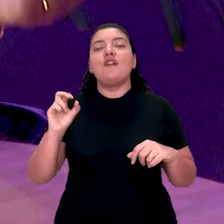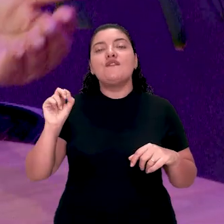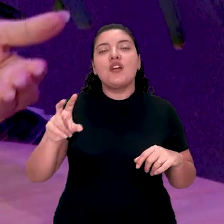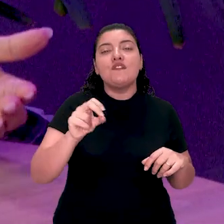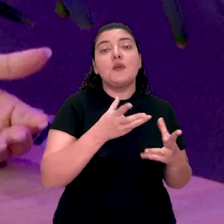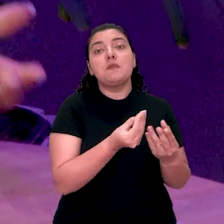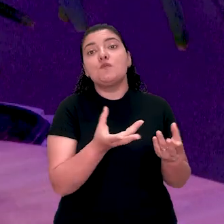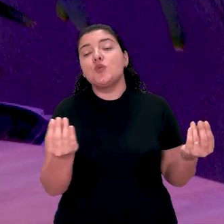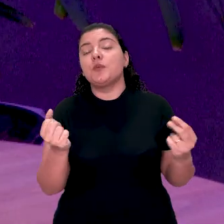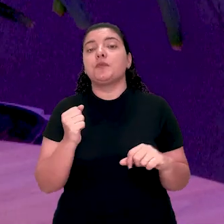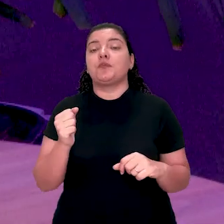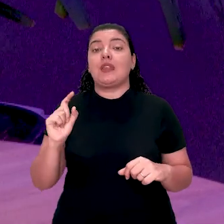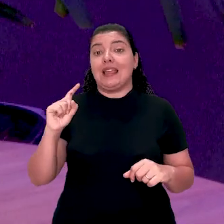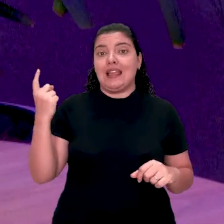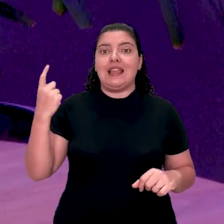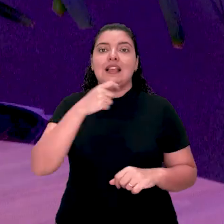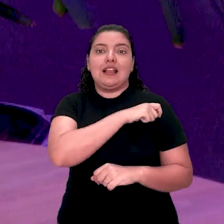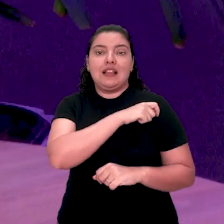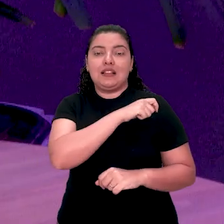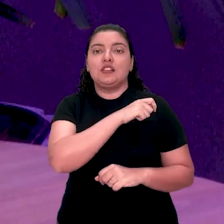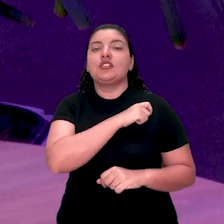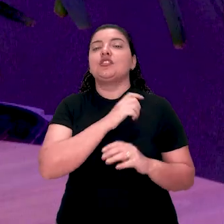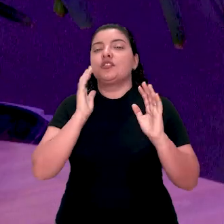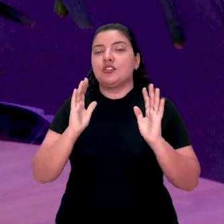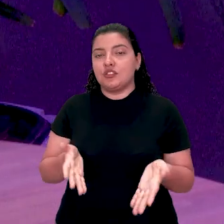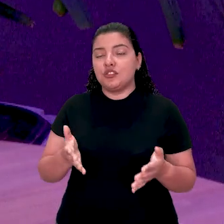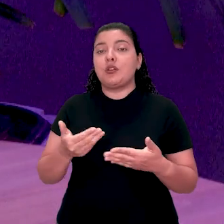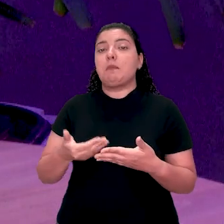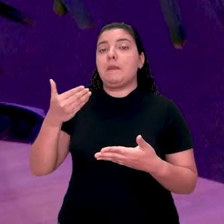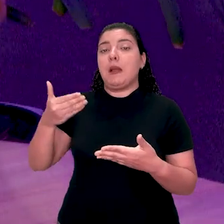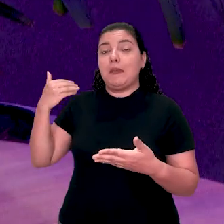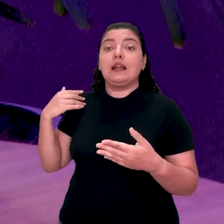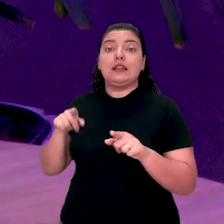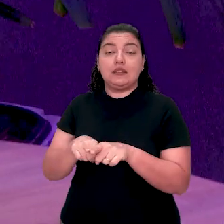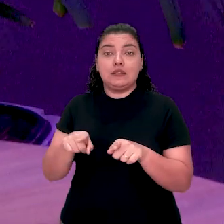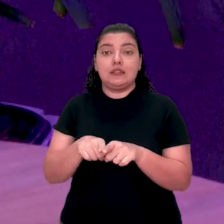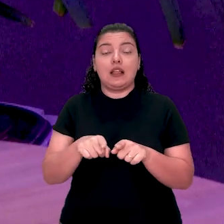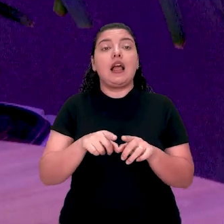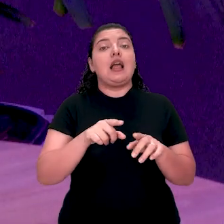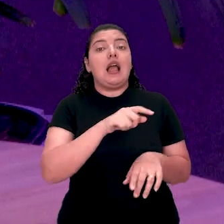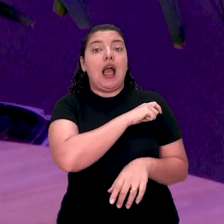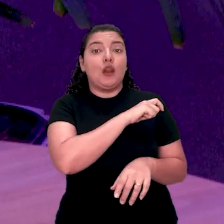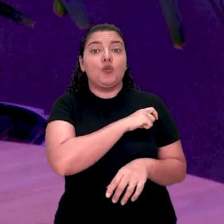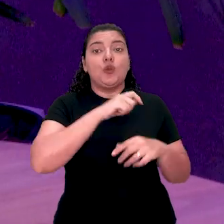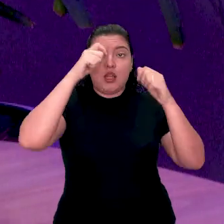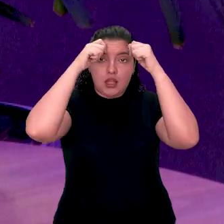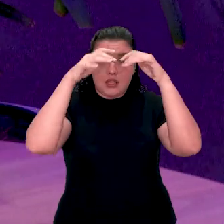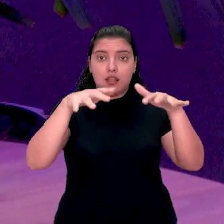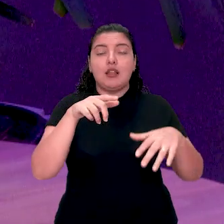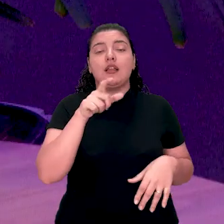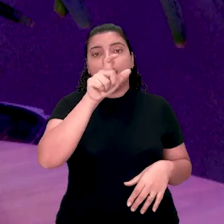muitas coisas acontecendo com os meus alunos que tivemos há um tempo atrás, como também de alunos autistas. Eu tenho uma